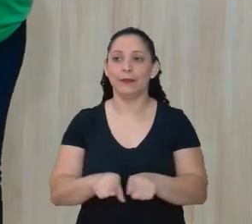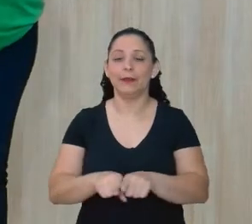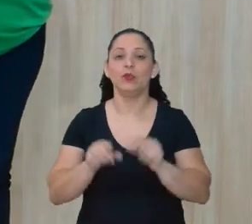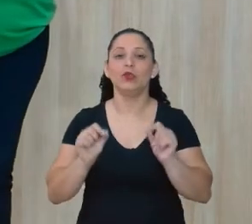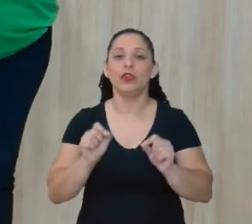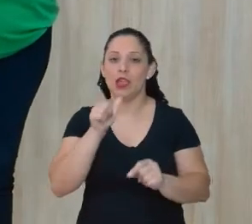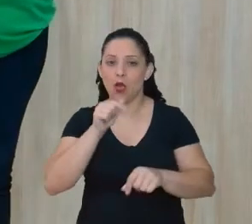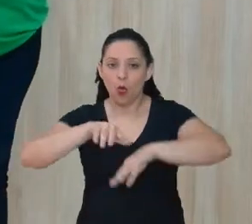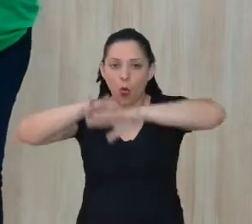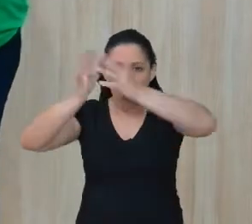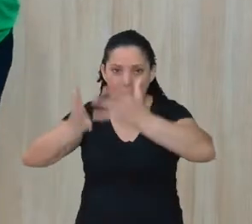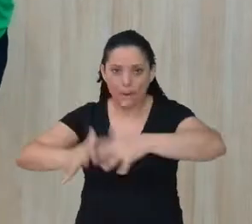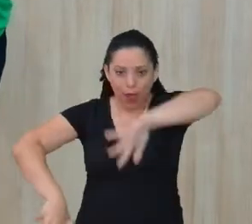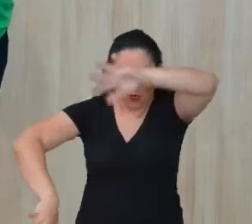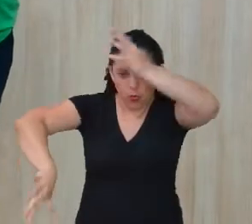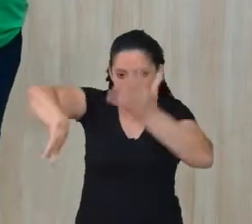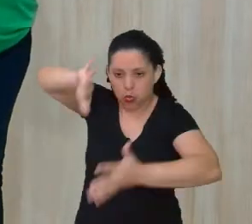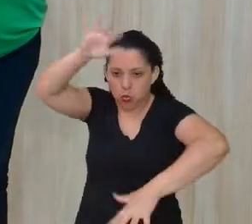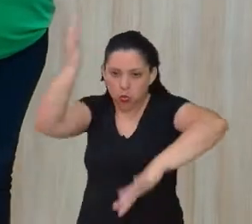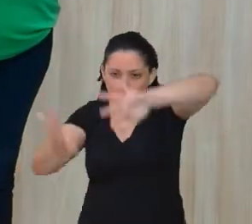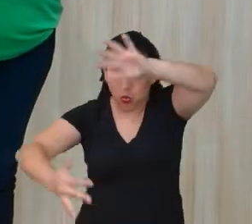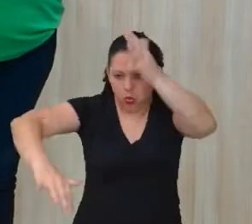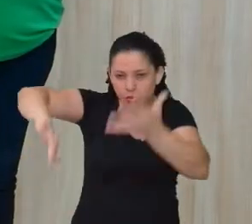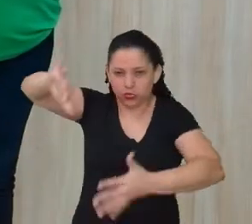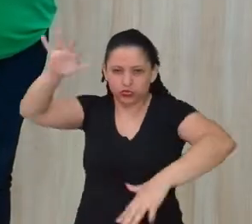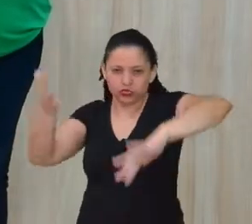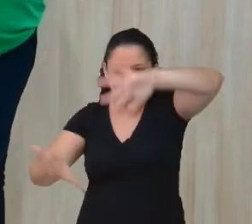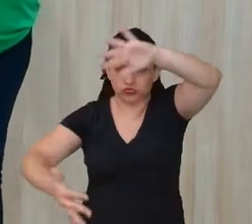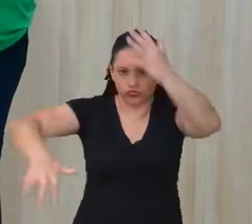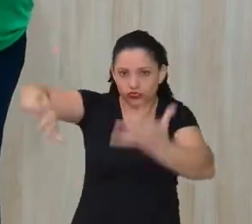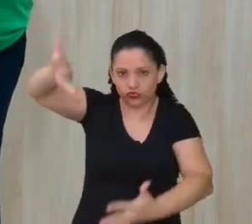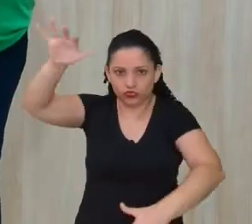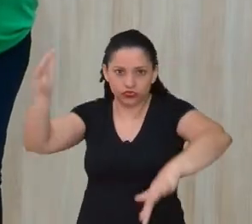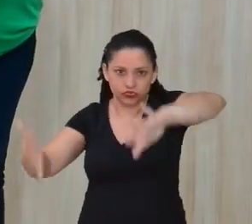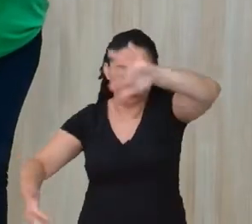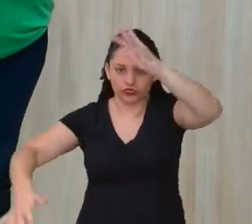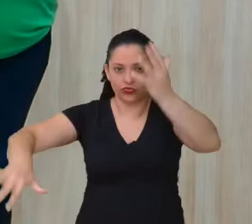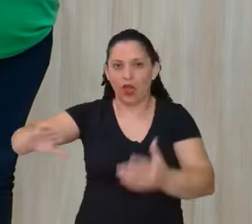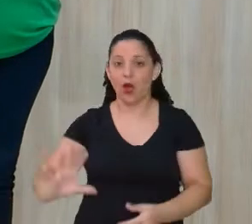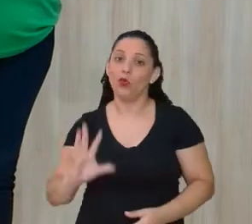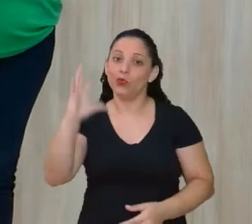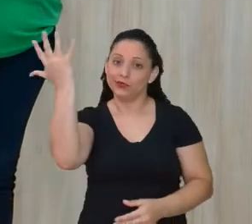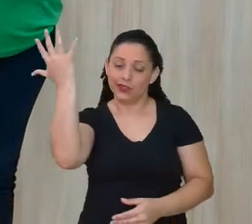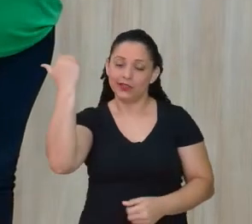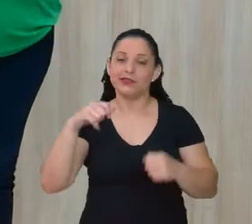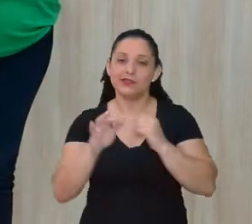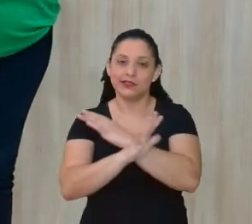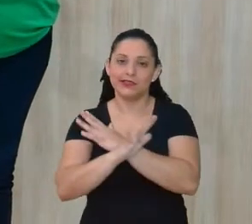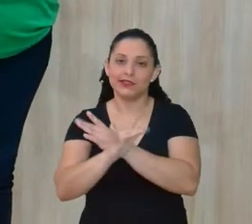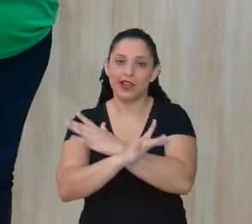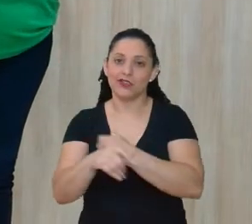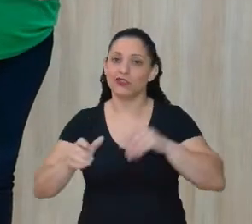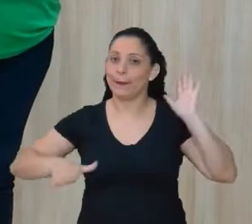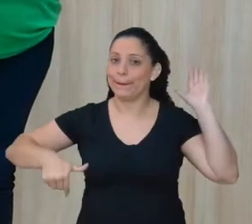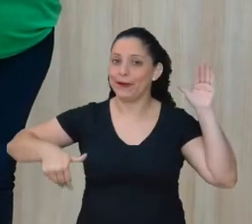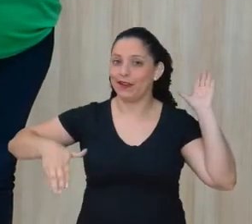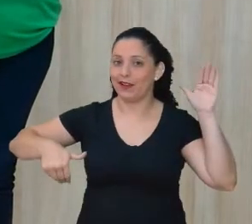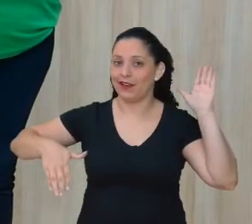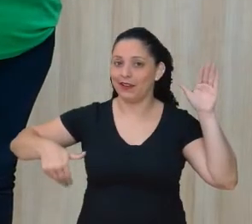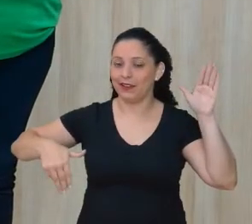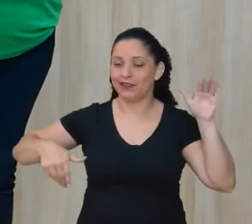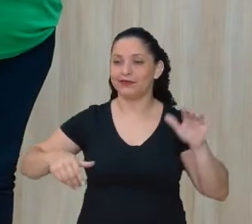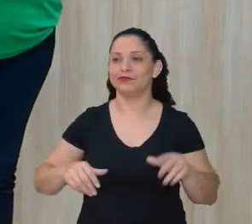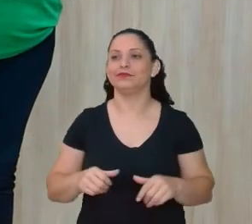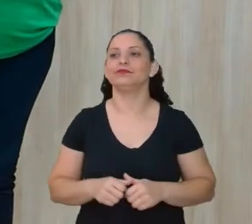Tsunamis, né? Que são o quê? São esses maremotos aí, chegam nas nossas cidades, nas cidades litorâneas, né? Que